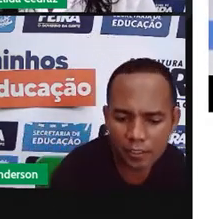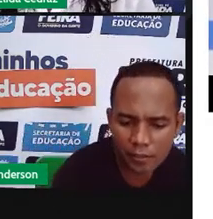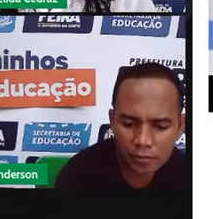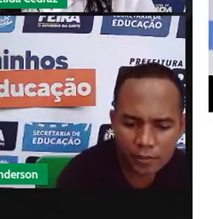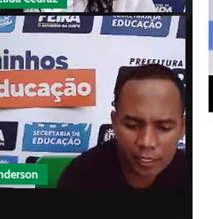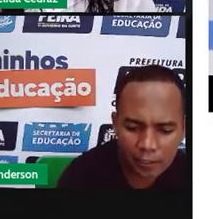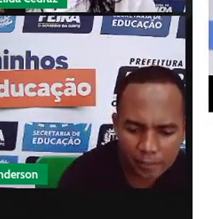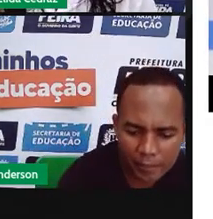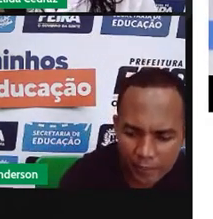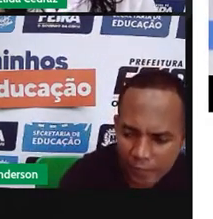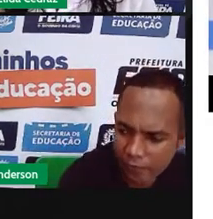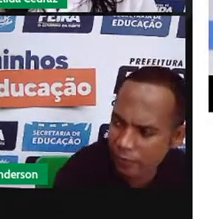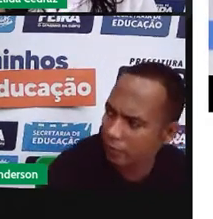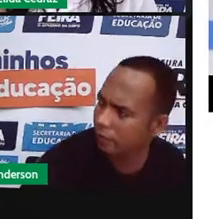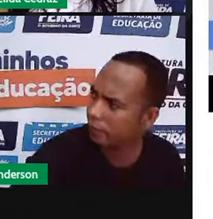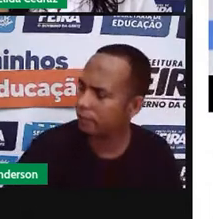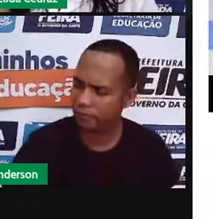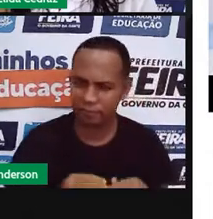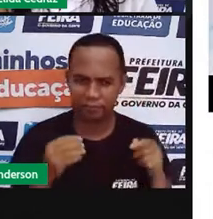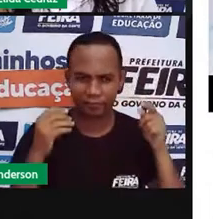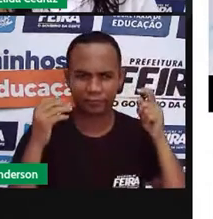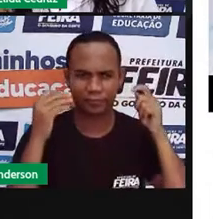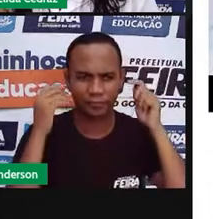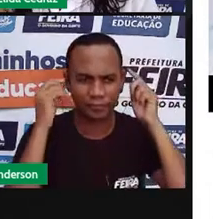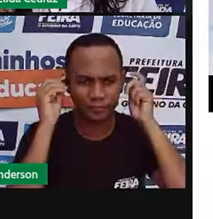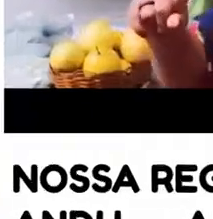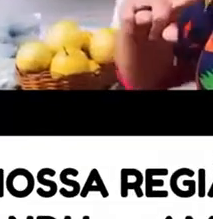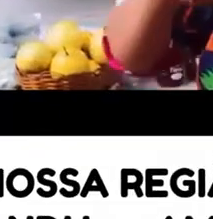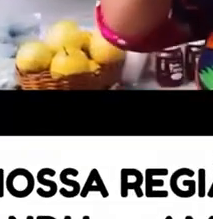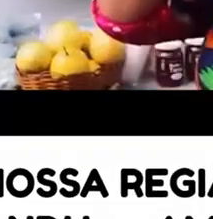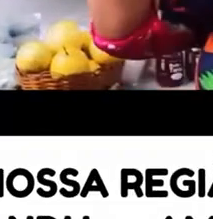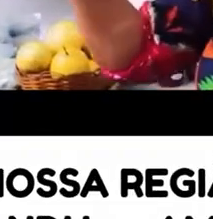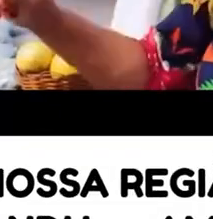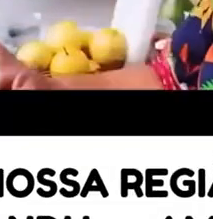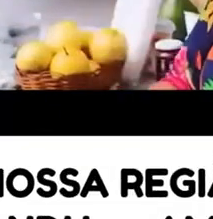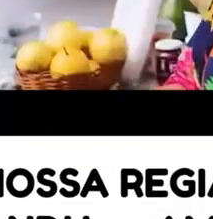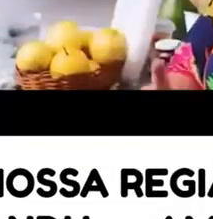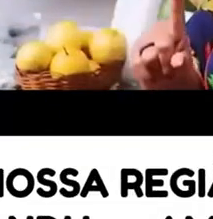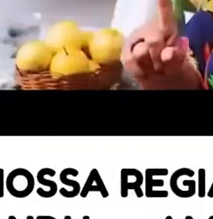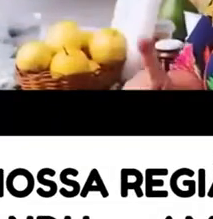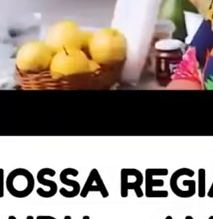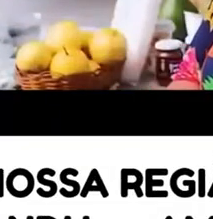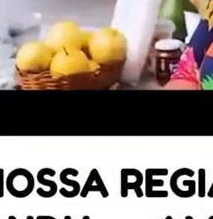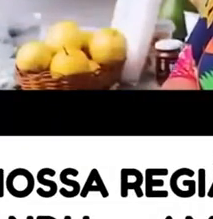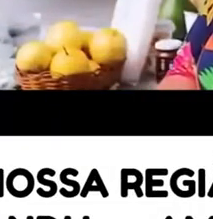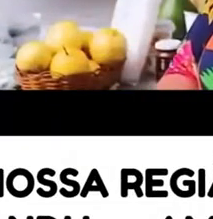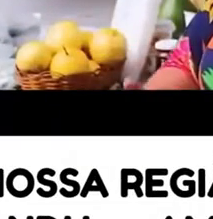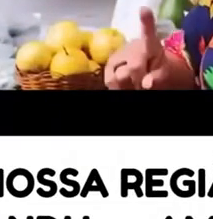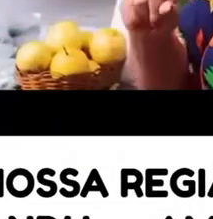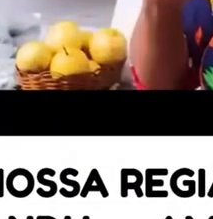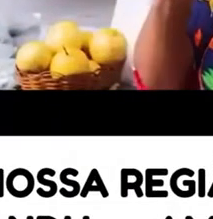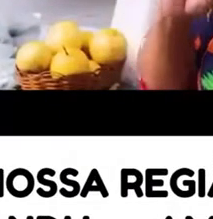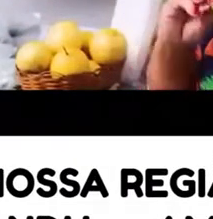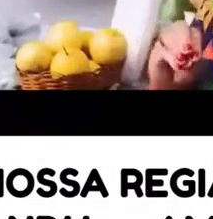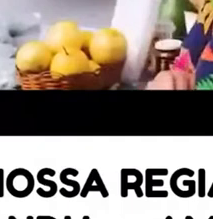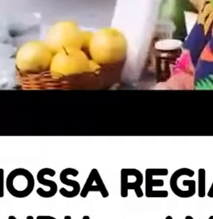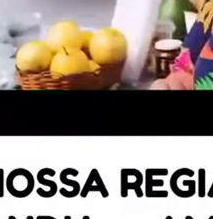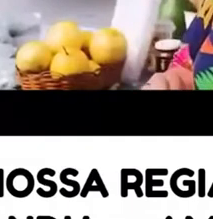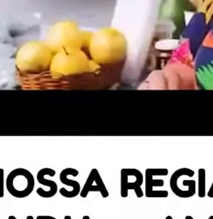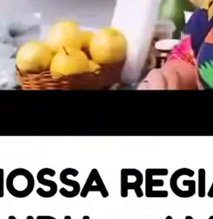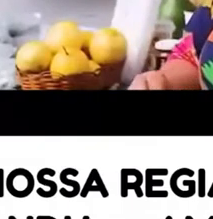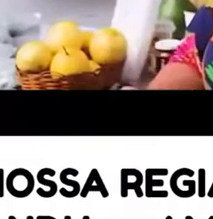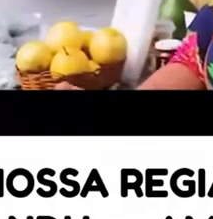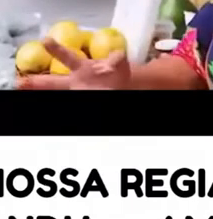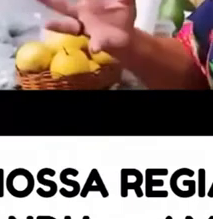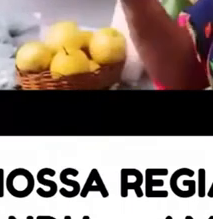que nós estamos produzindo bastante. Mas compreendemos, inclusive, que é um ano que vamos ter muita dificuldade de comercializar. Então, o nosso chamado